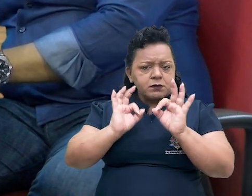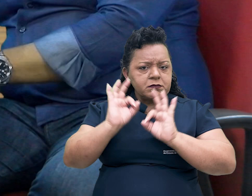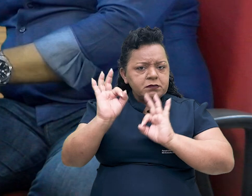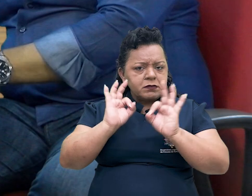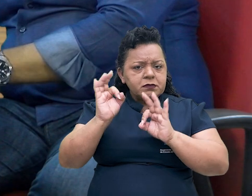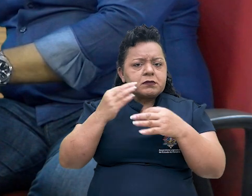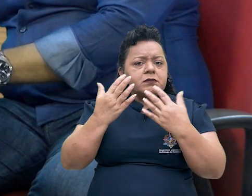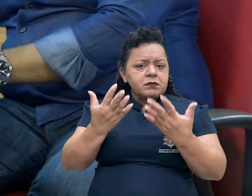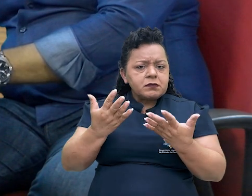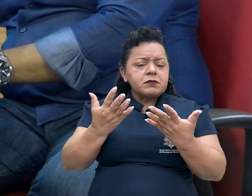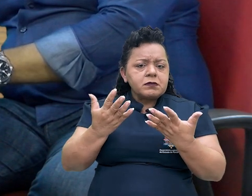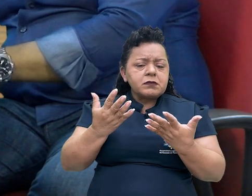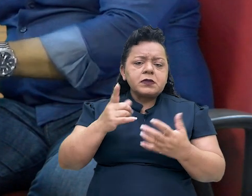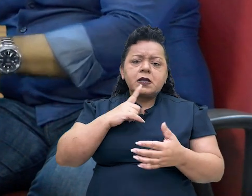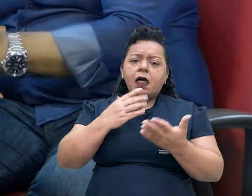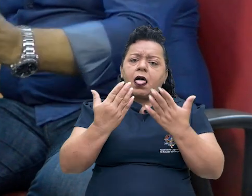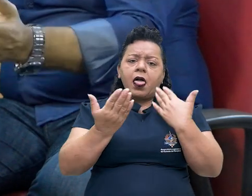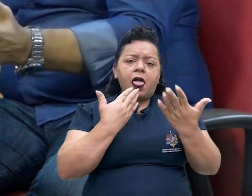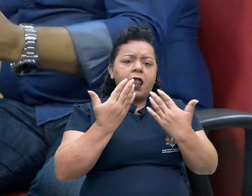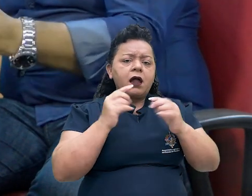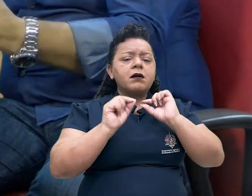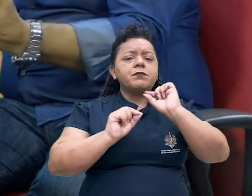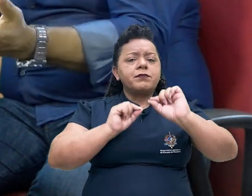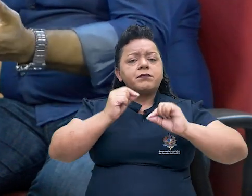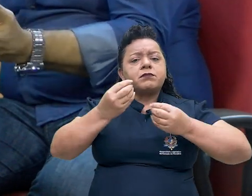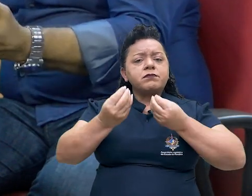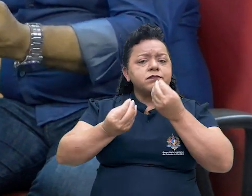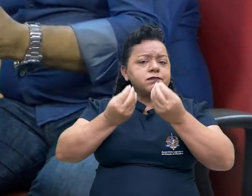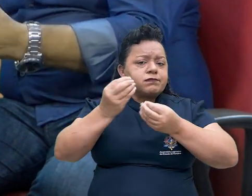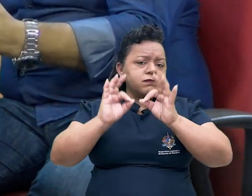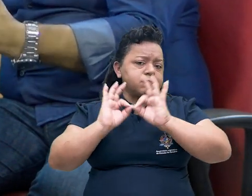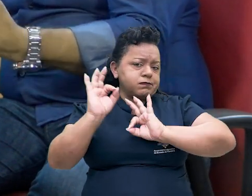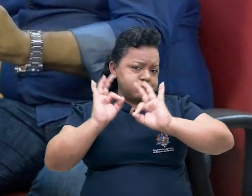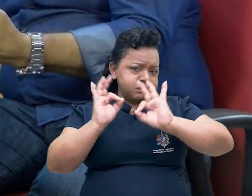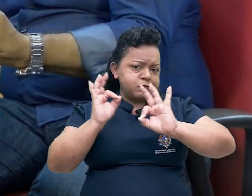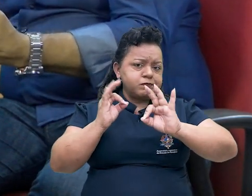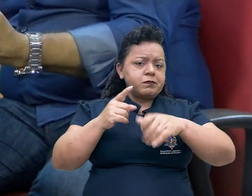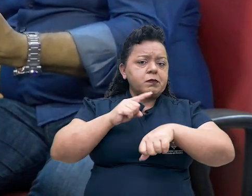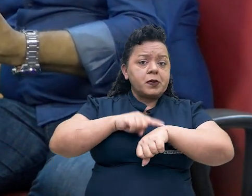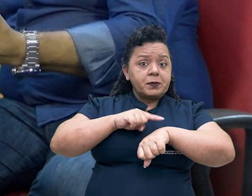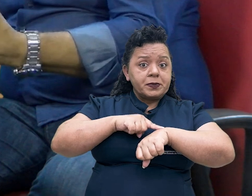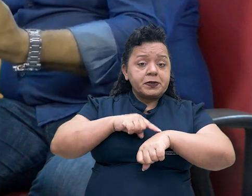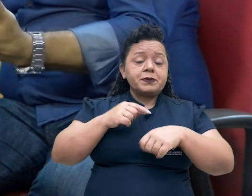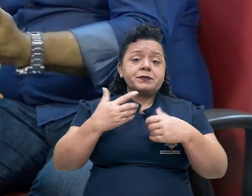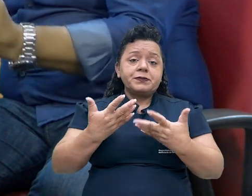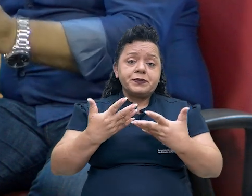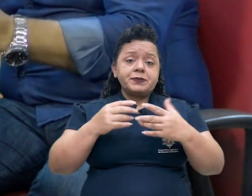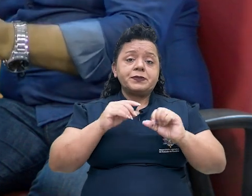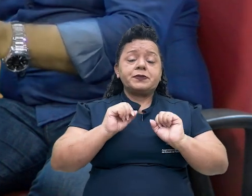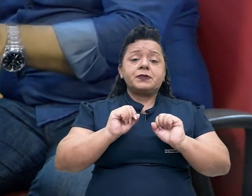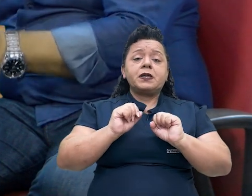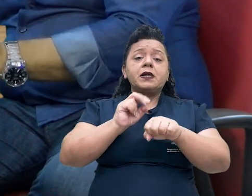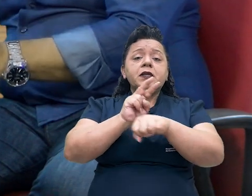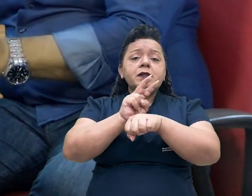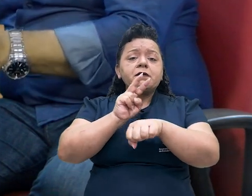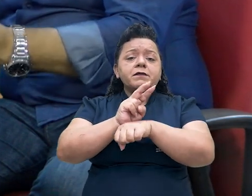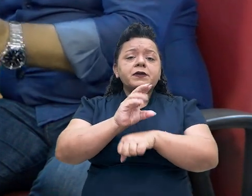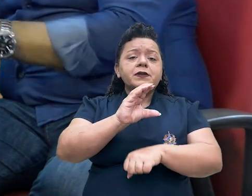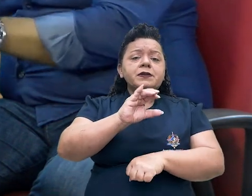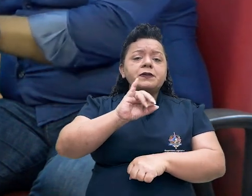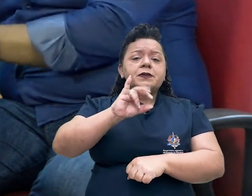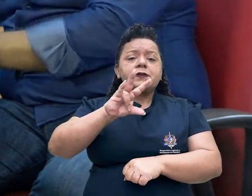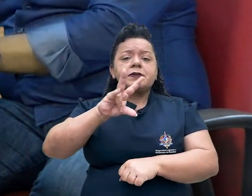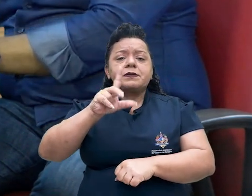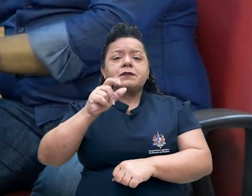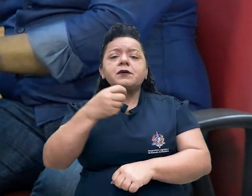período vocês devem estar participando de sala de reunião de debates eh se preparando para esse momento a